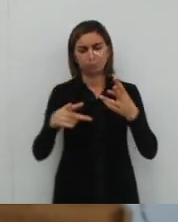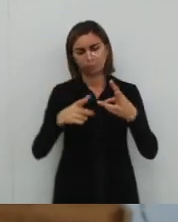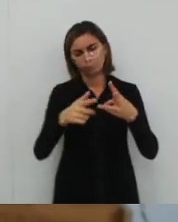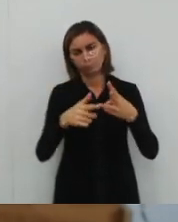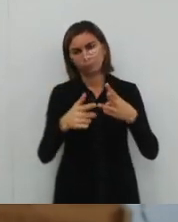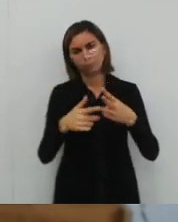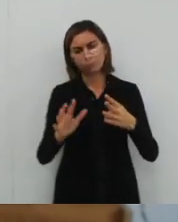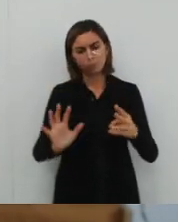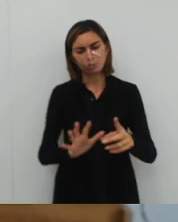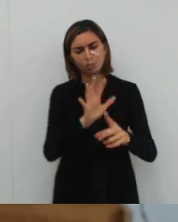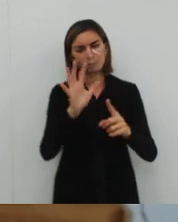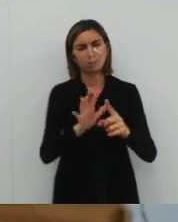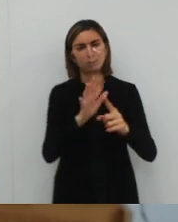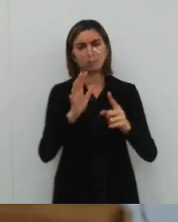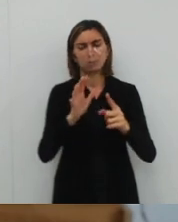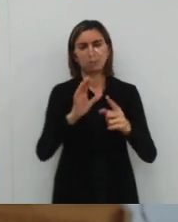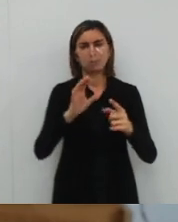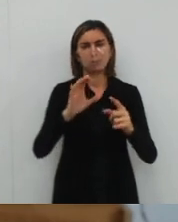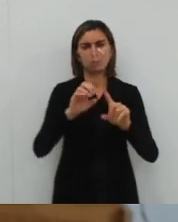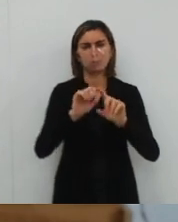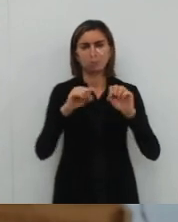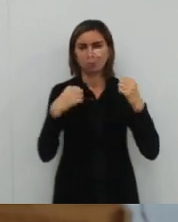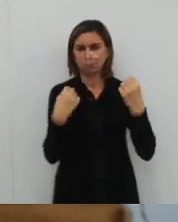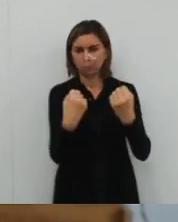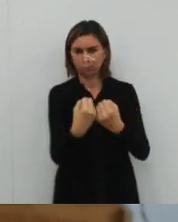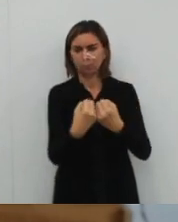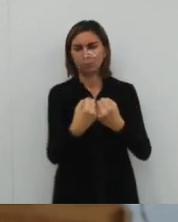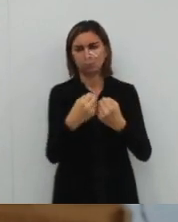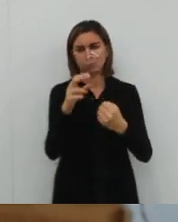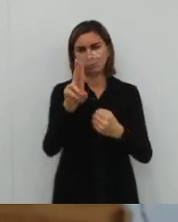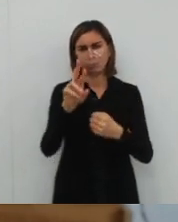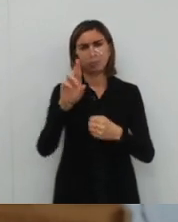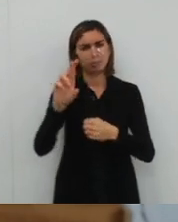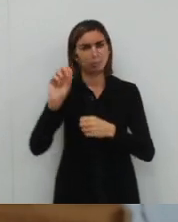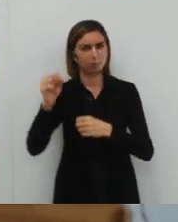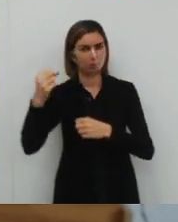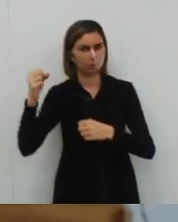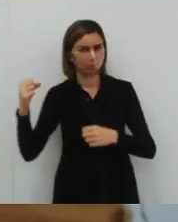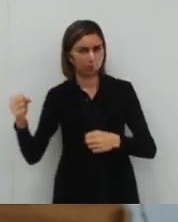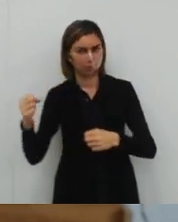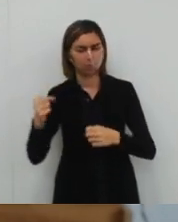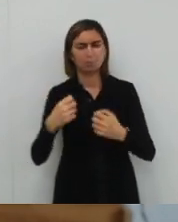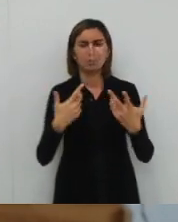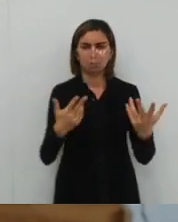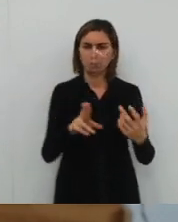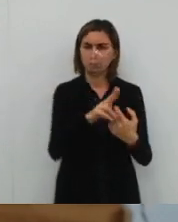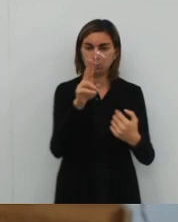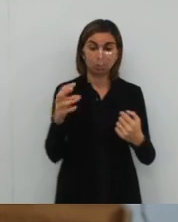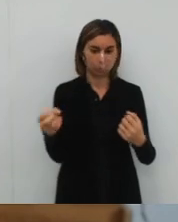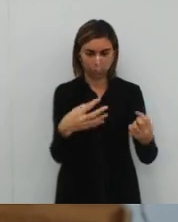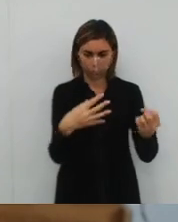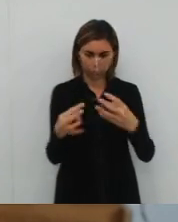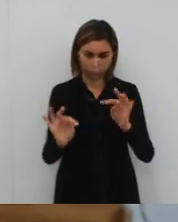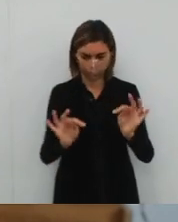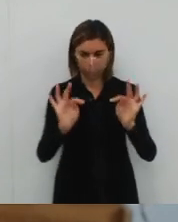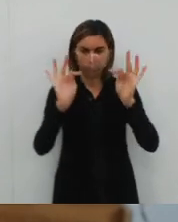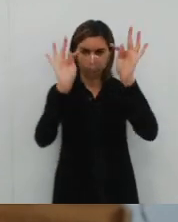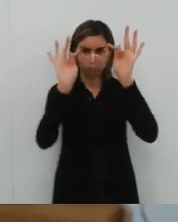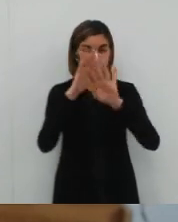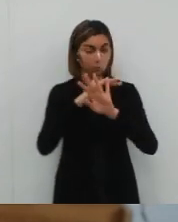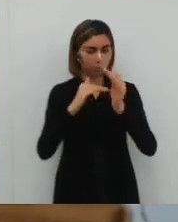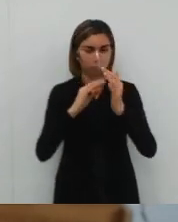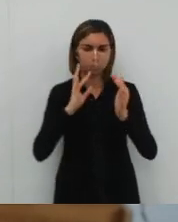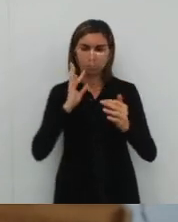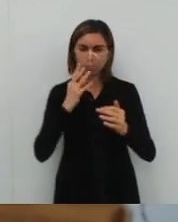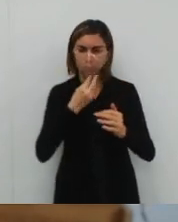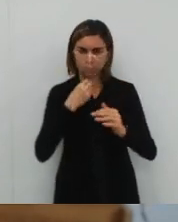influenciados pela ideologia socialista da União Soviética. Ou seja, vamos utilizar as novas tecnologias, todo o